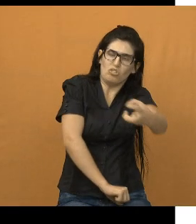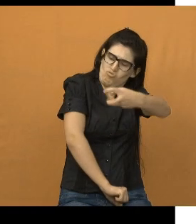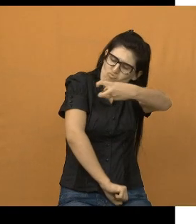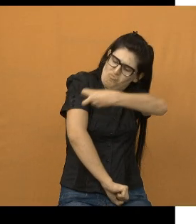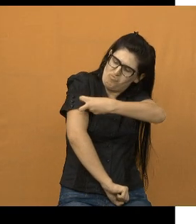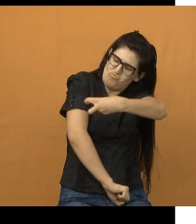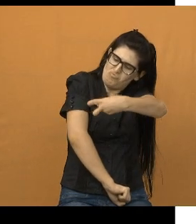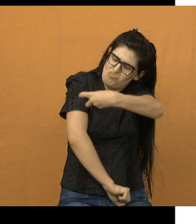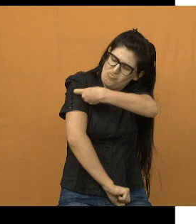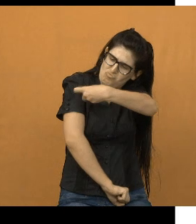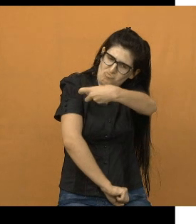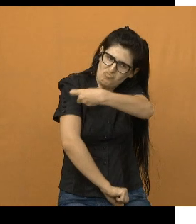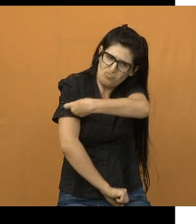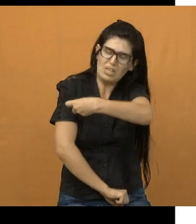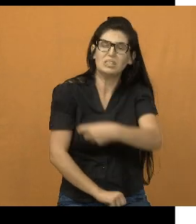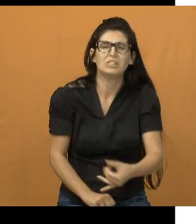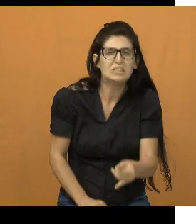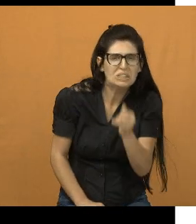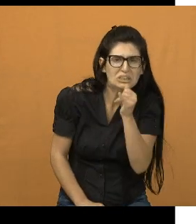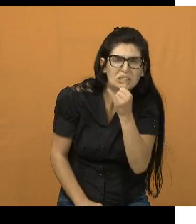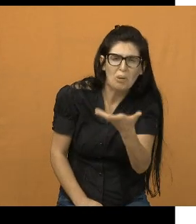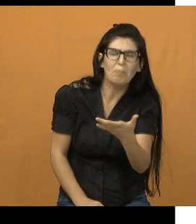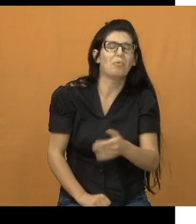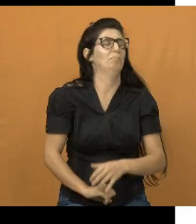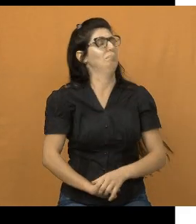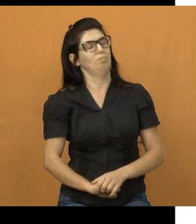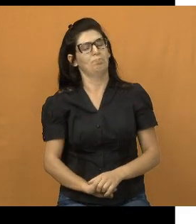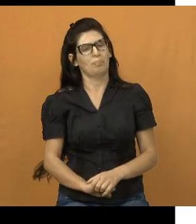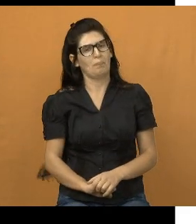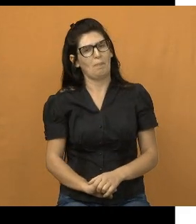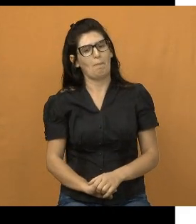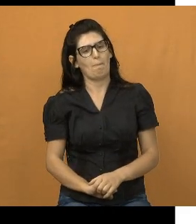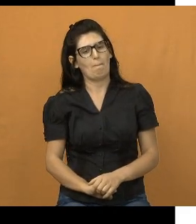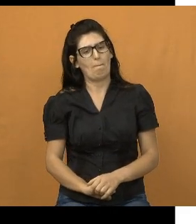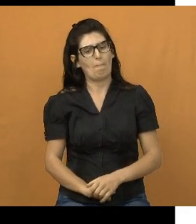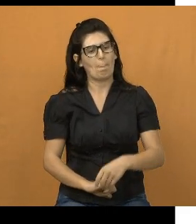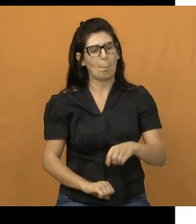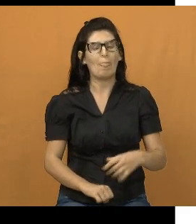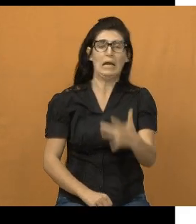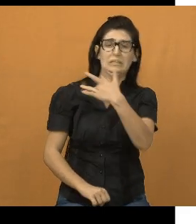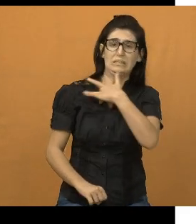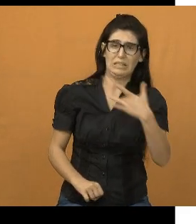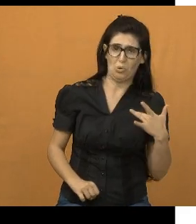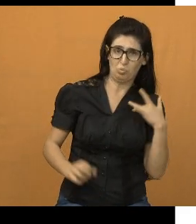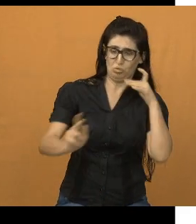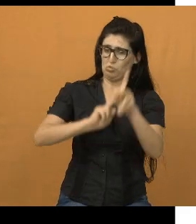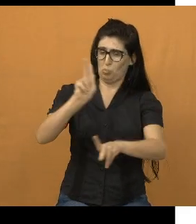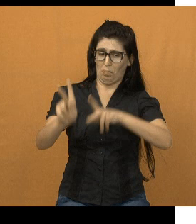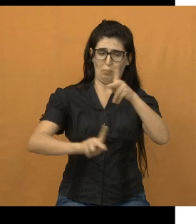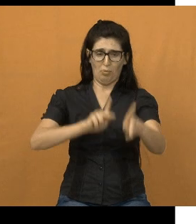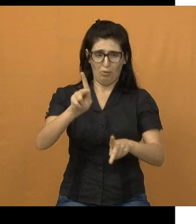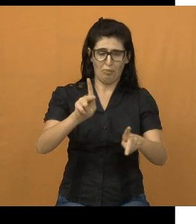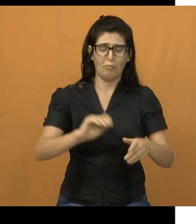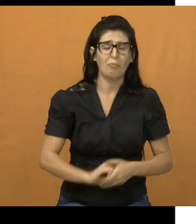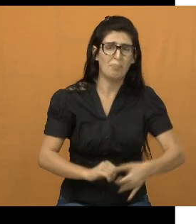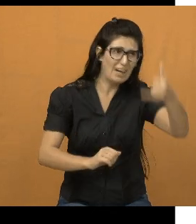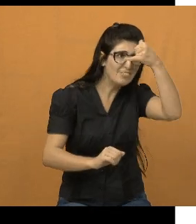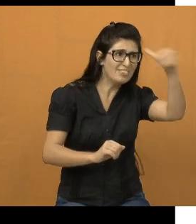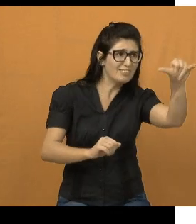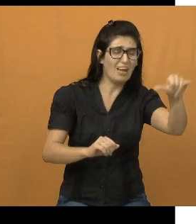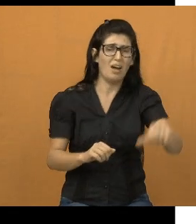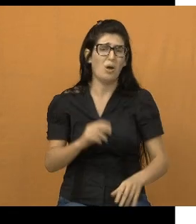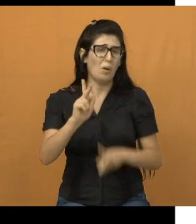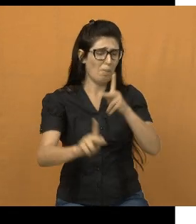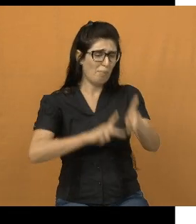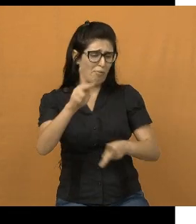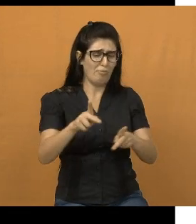gama, essa lista extensa de vacinas que a rede pública dispõe para imunizar a